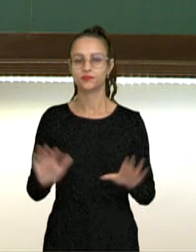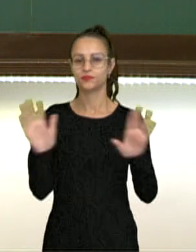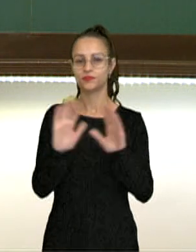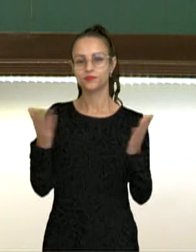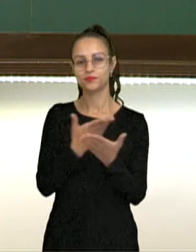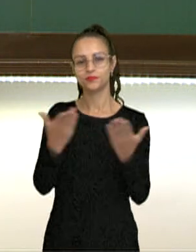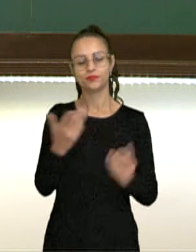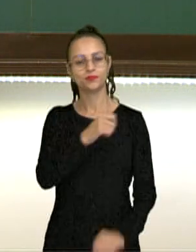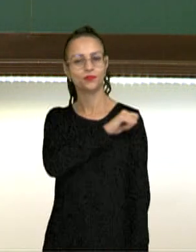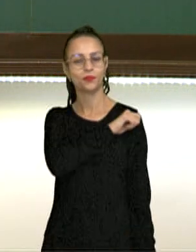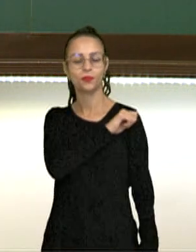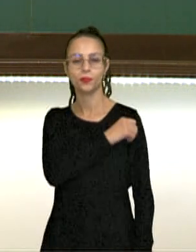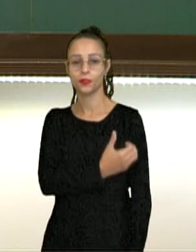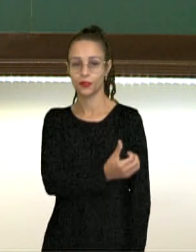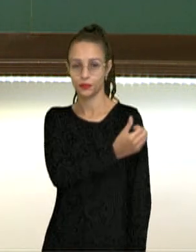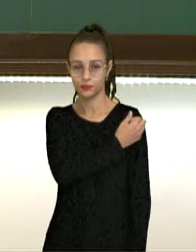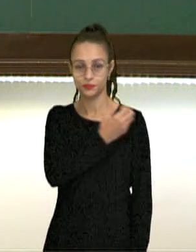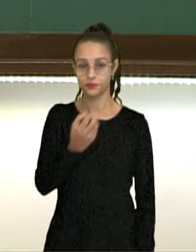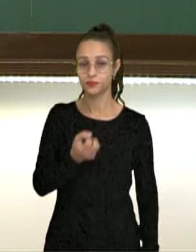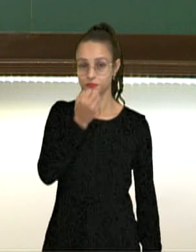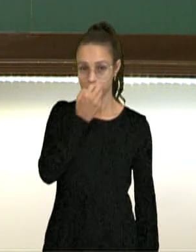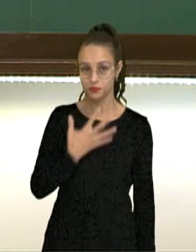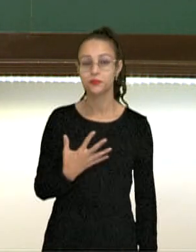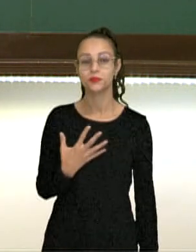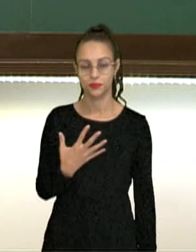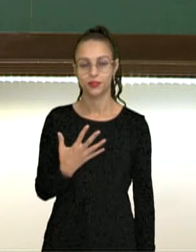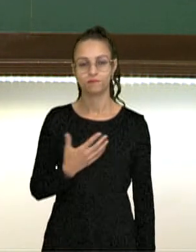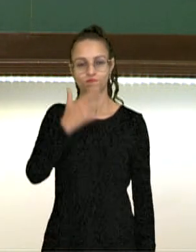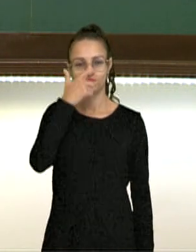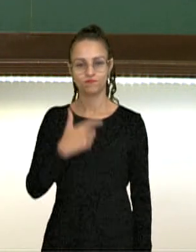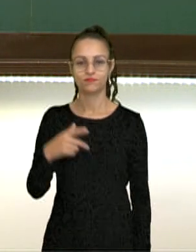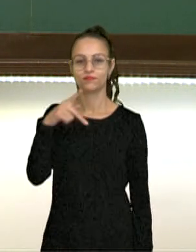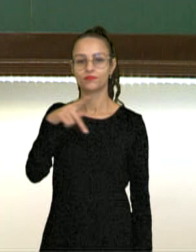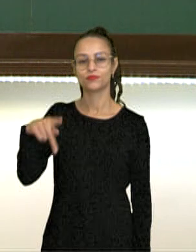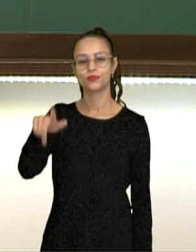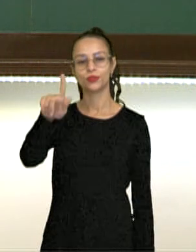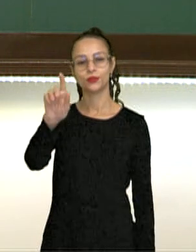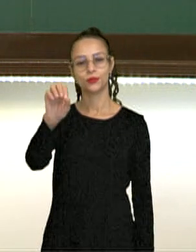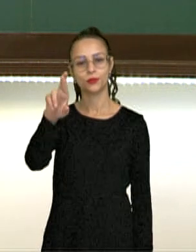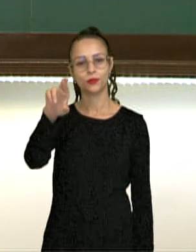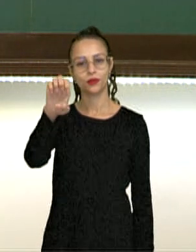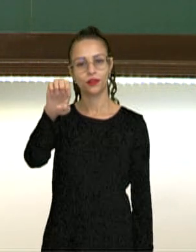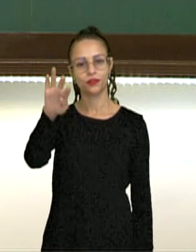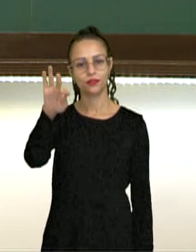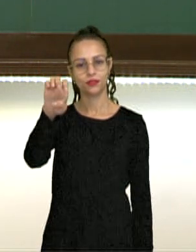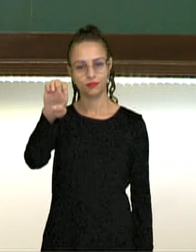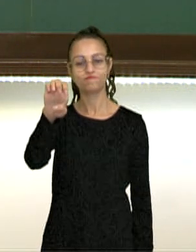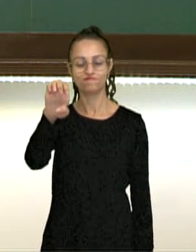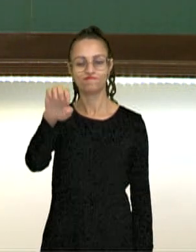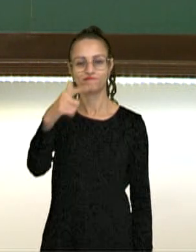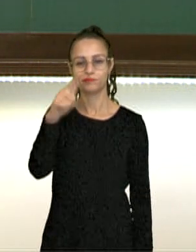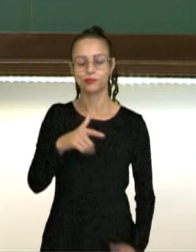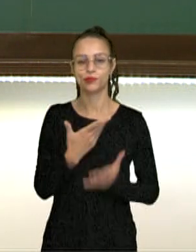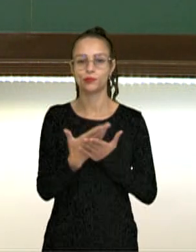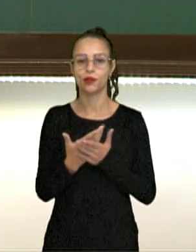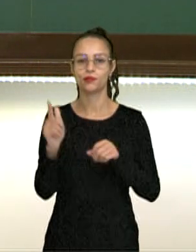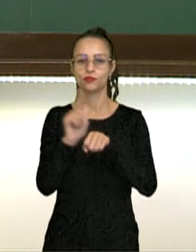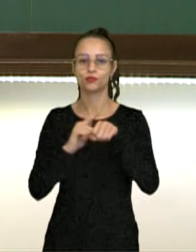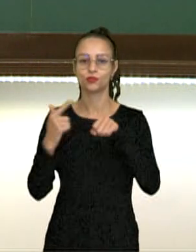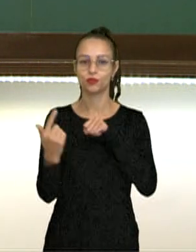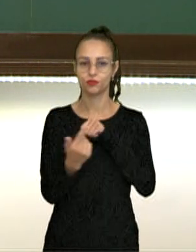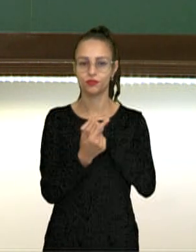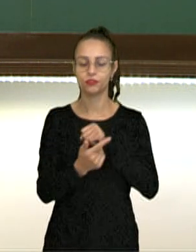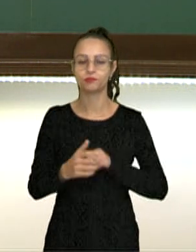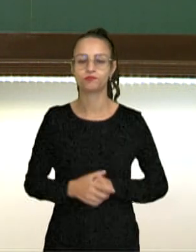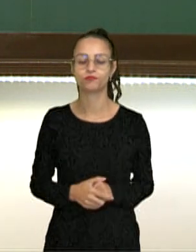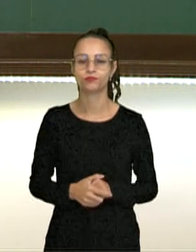Olá, meus queridos alunos do sexto ano, tudo bem com vocês? Eu sou a professora Gorete Wozniak, estamos aqui para mais uma aula de geografia